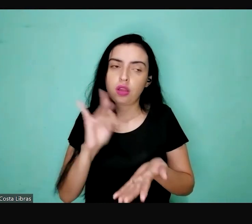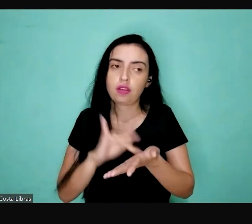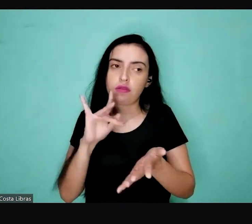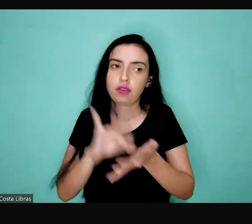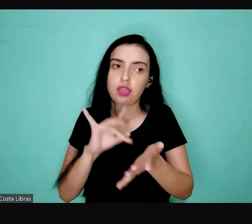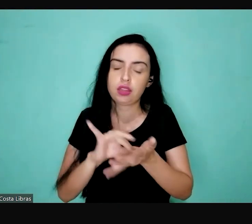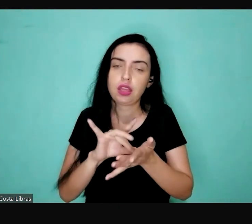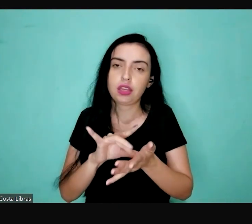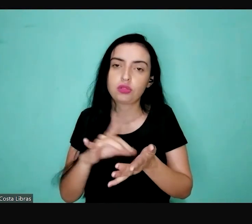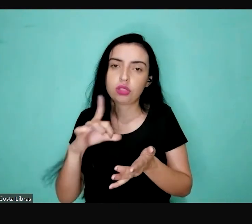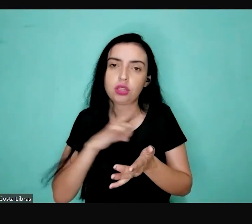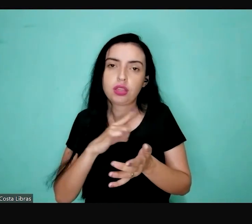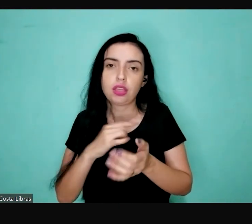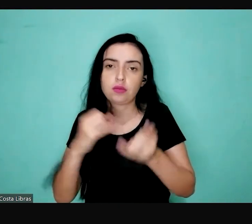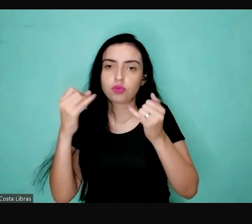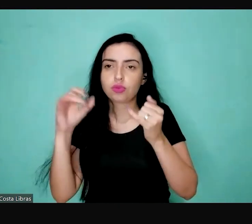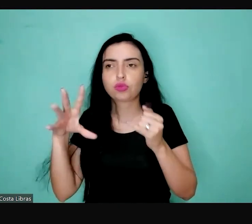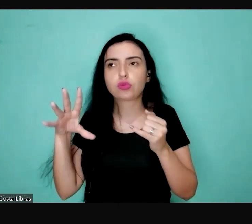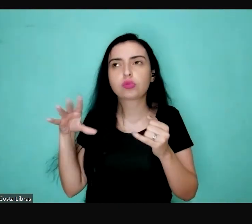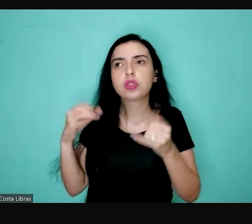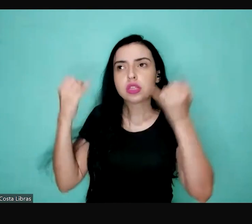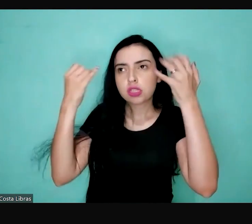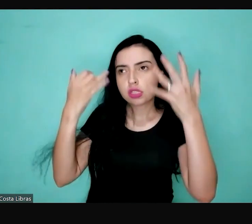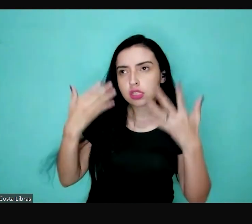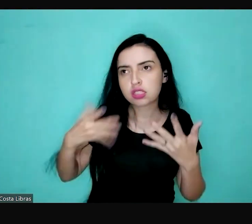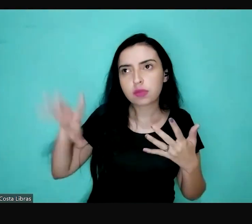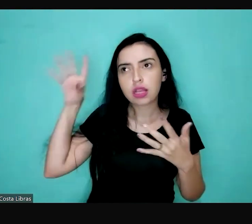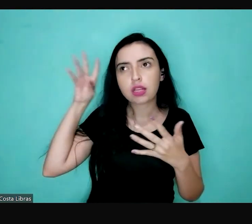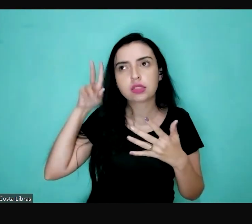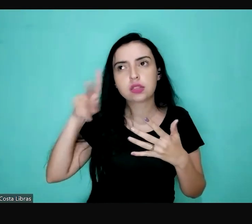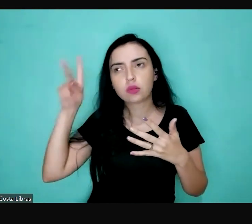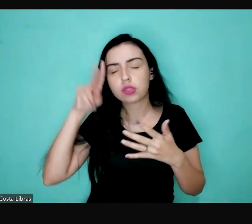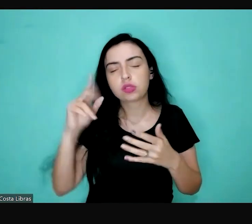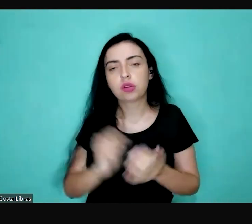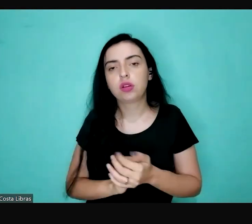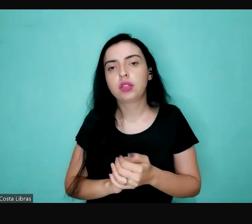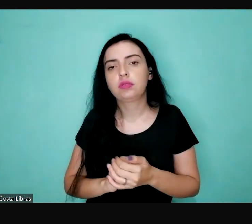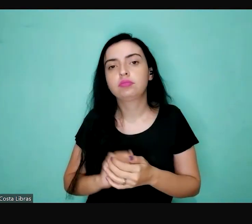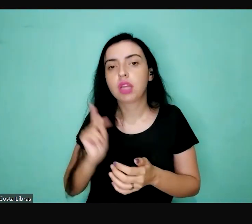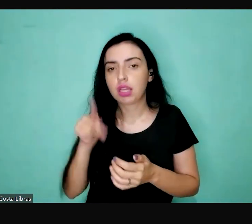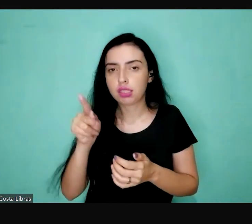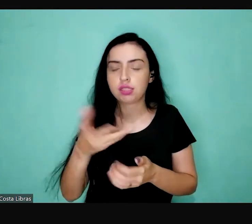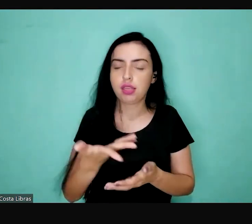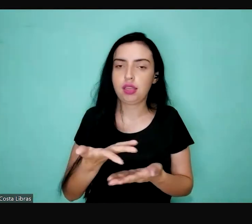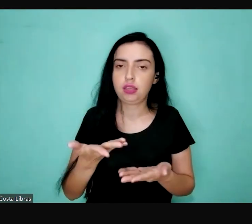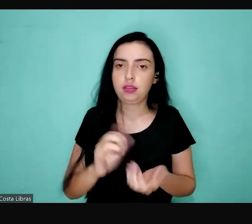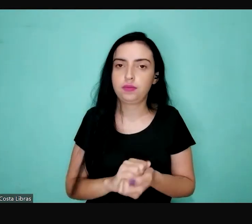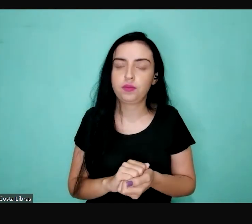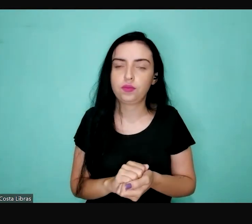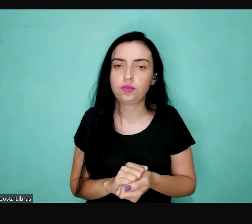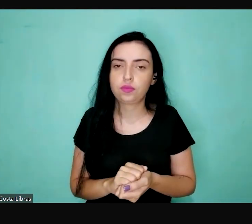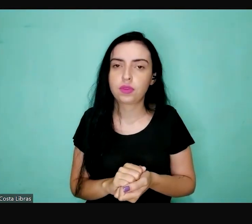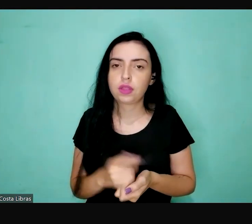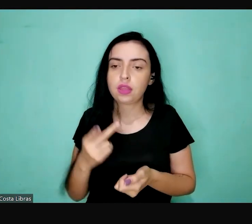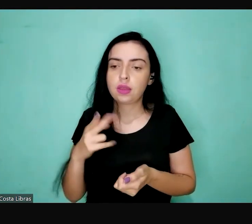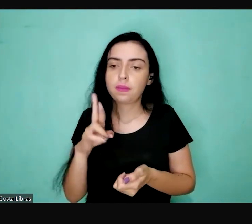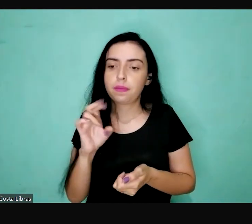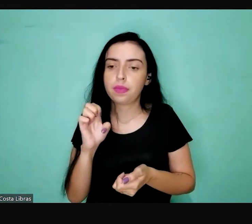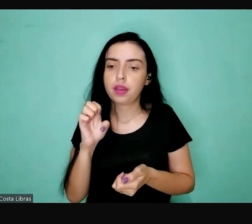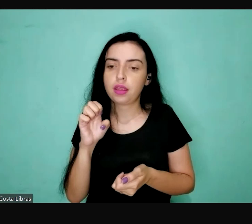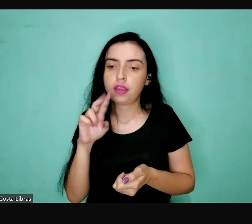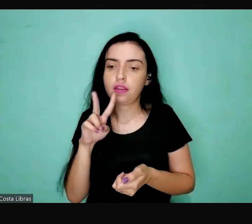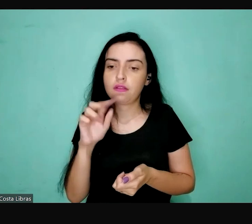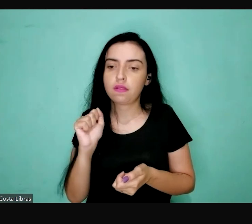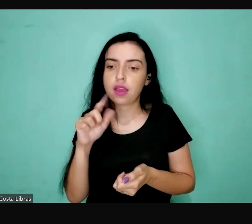só temos narrativas. A verdade é a narrativa que prevalece, não é? E a narrativa que prevalece no processo é